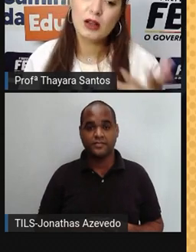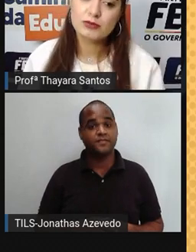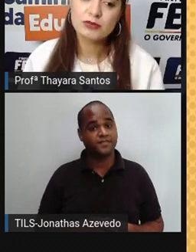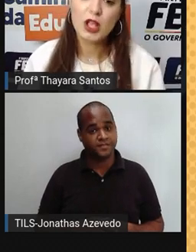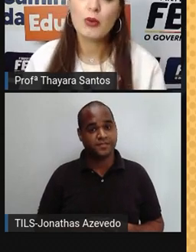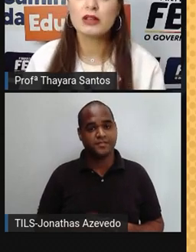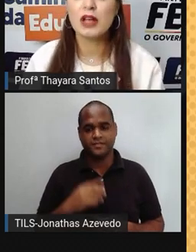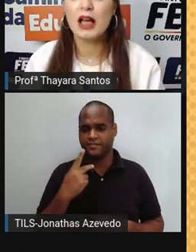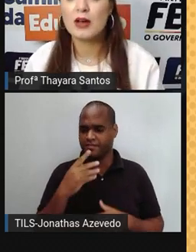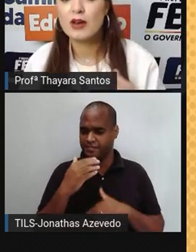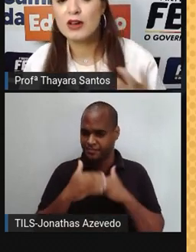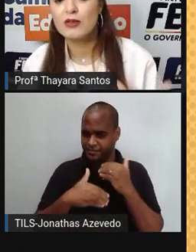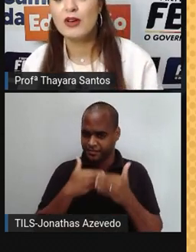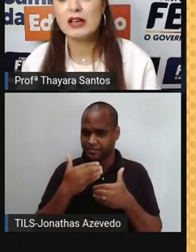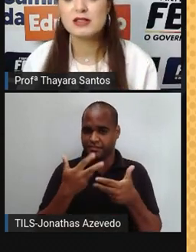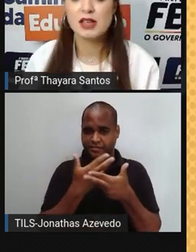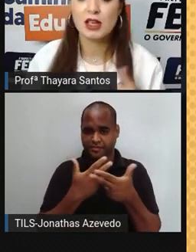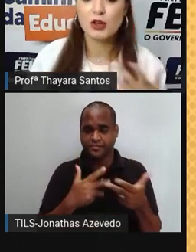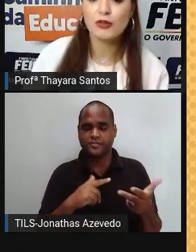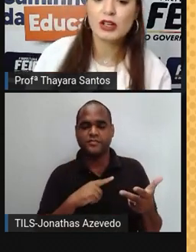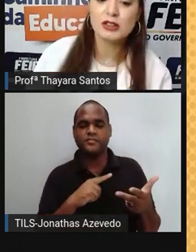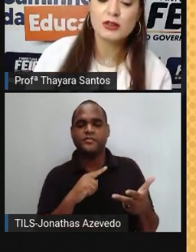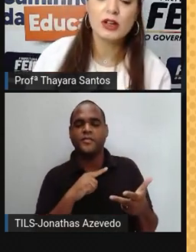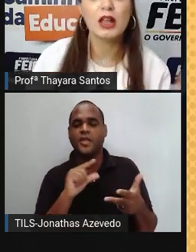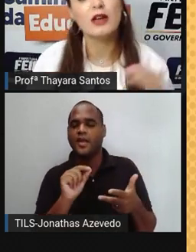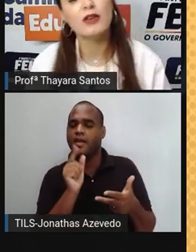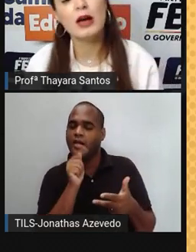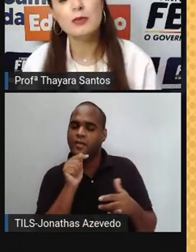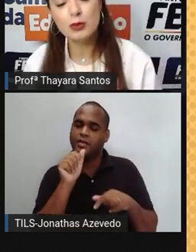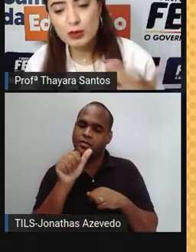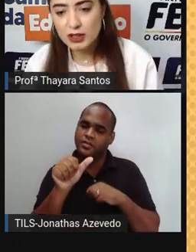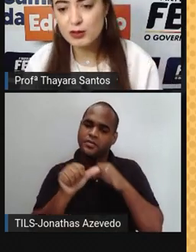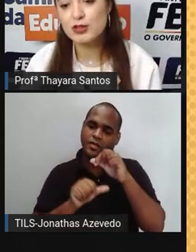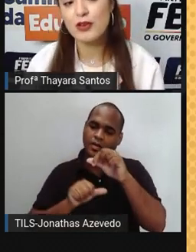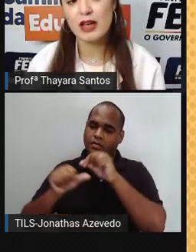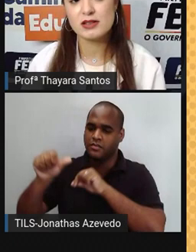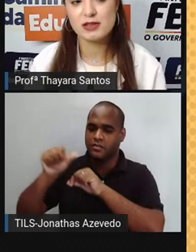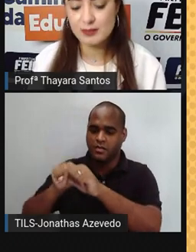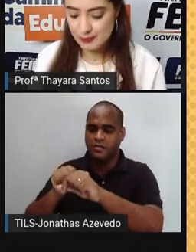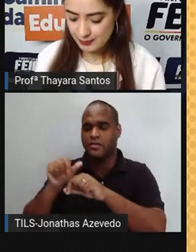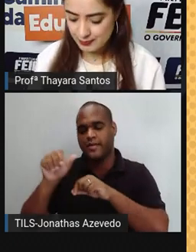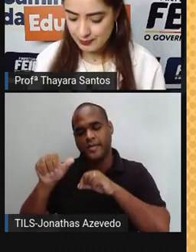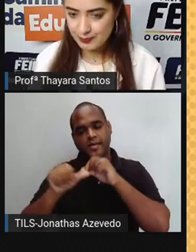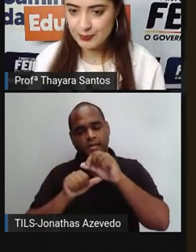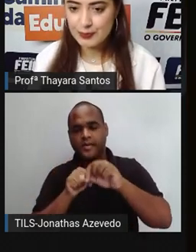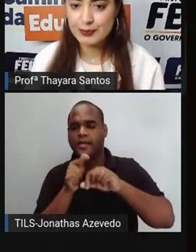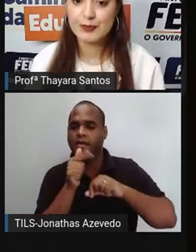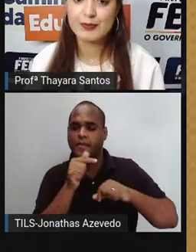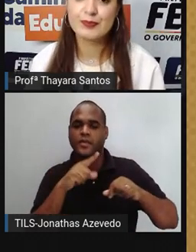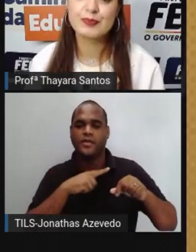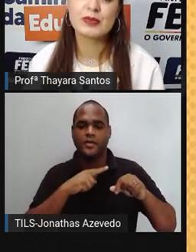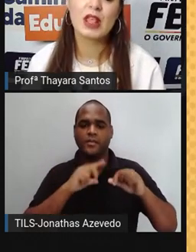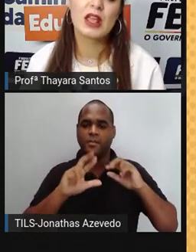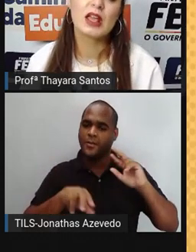então enquanto a água vai-se renovando ela vai mudando de fase